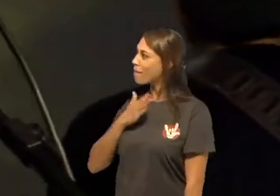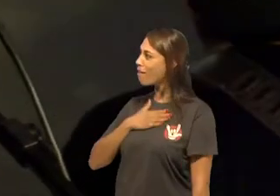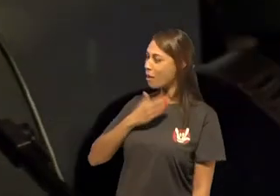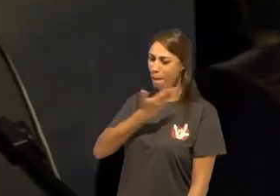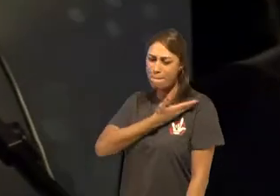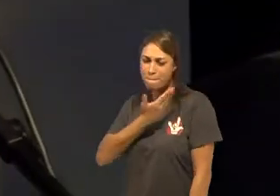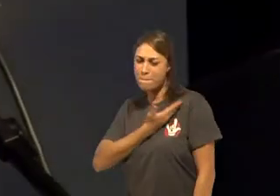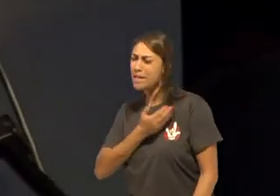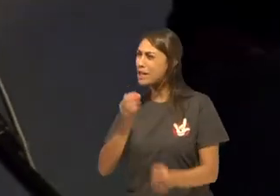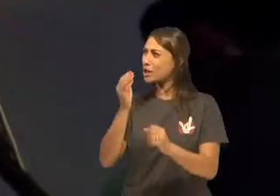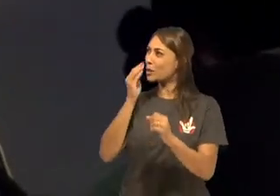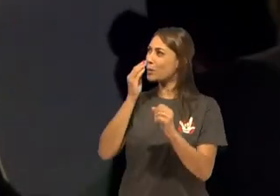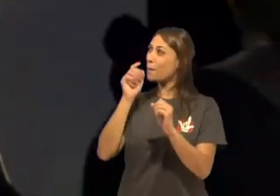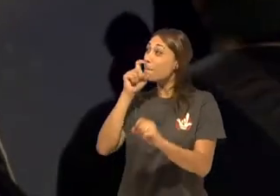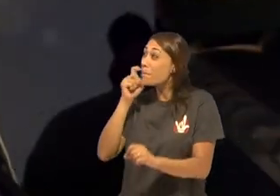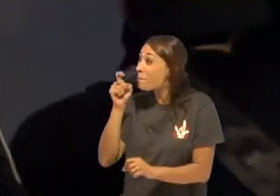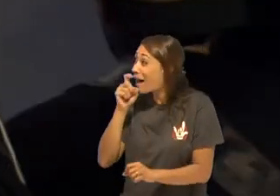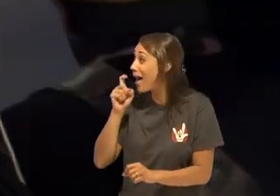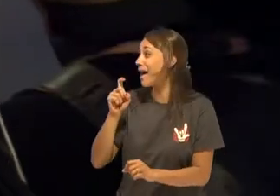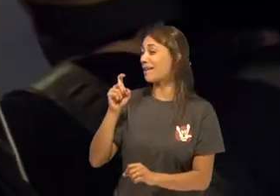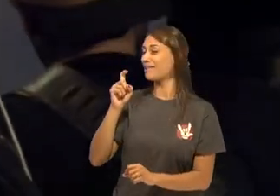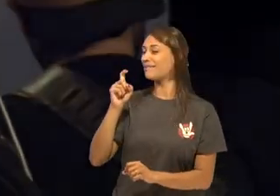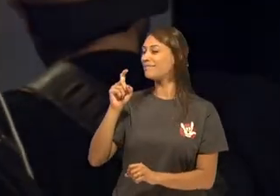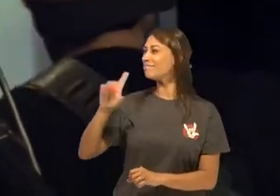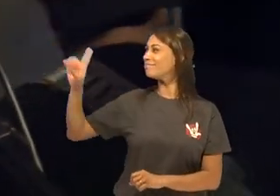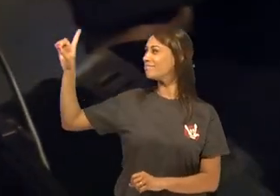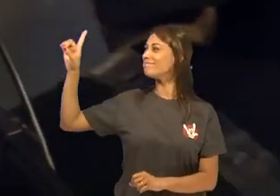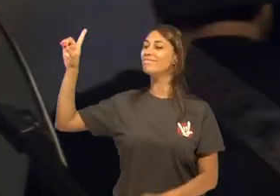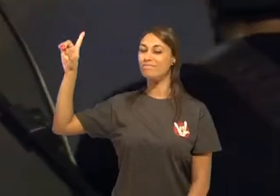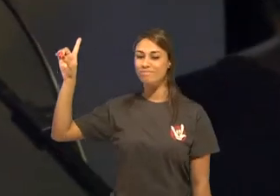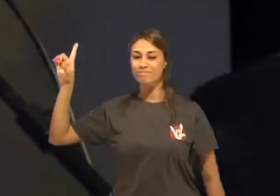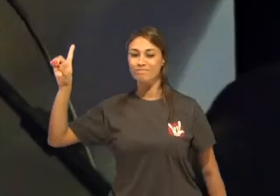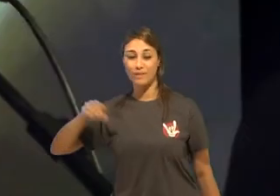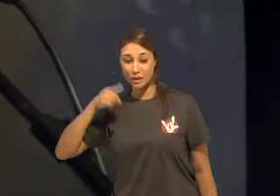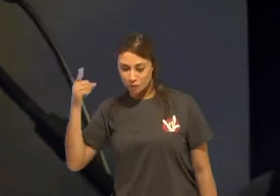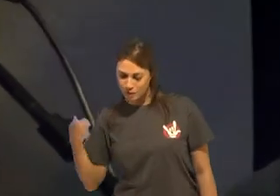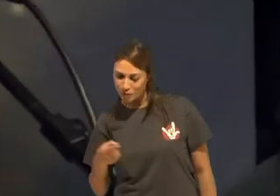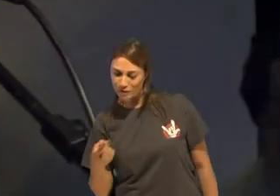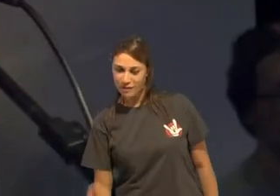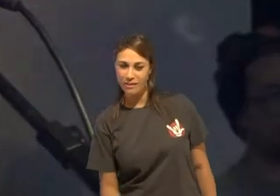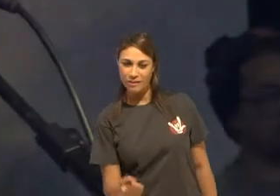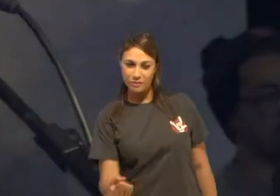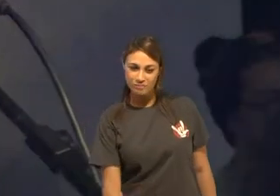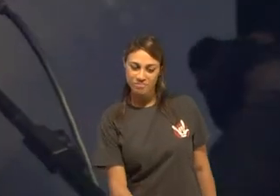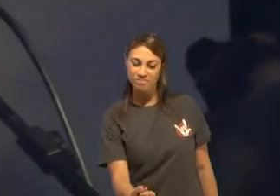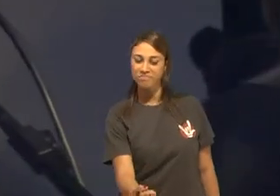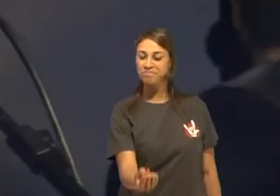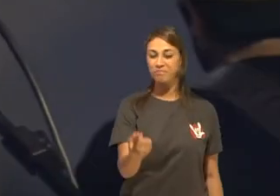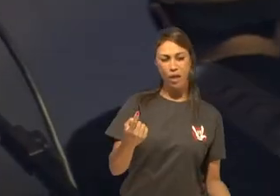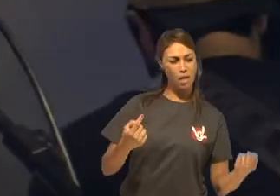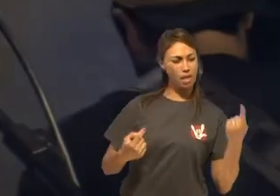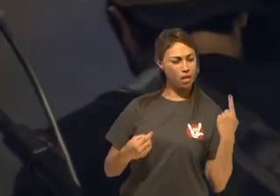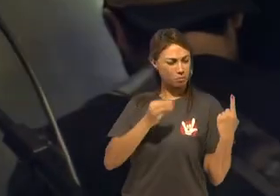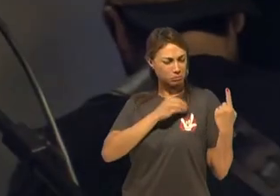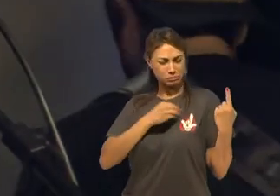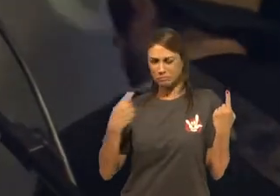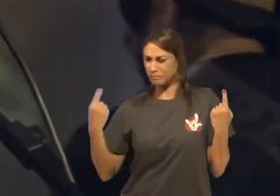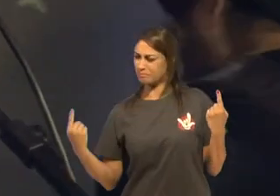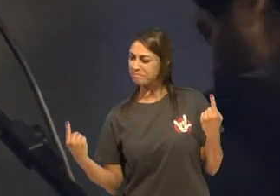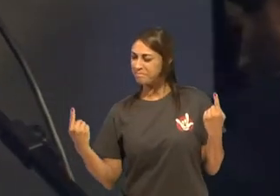amigo. Para o sol, pois nem o tempo toca o seu amor. Ele é o infinito entre mim, o meu